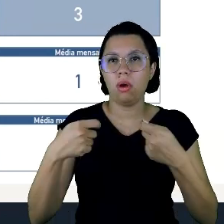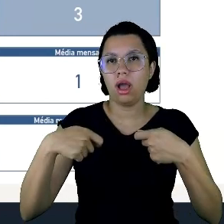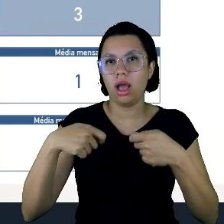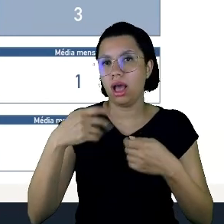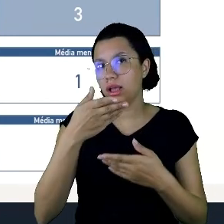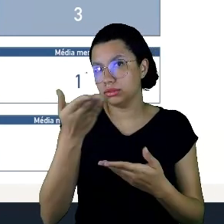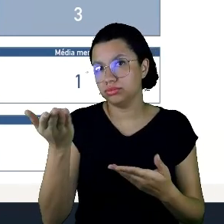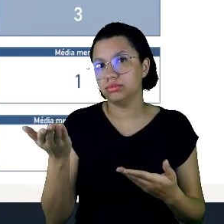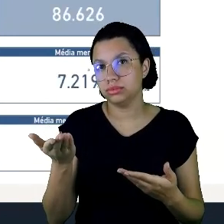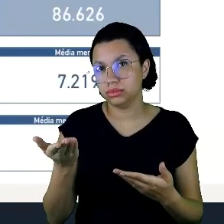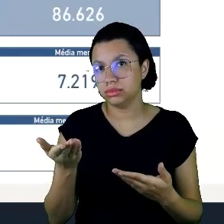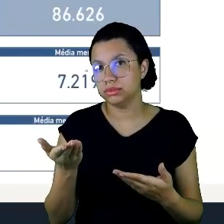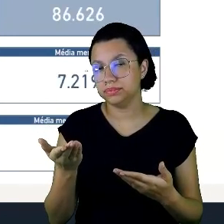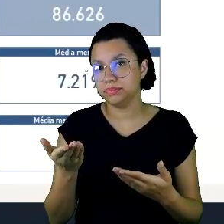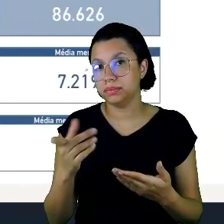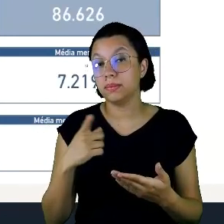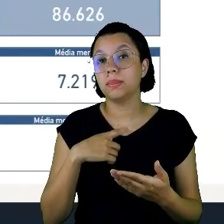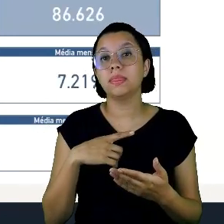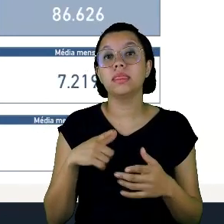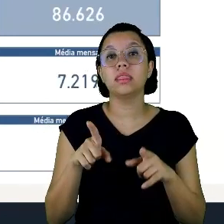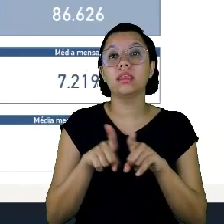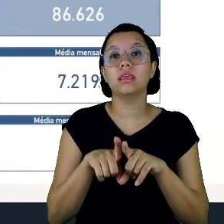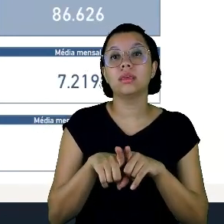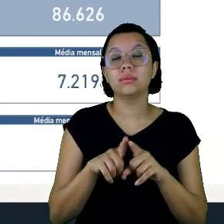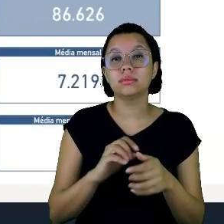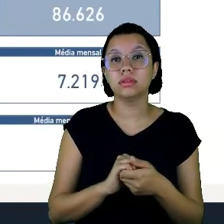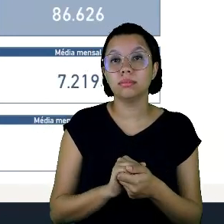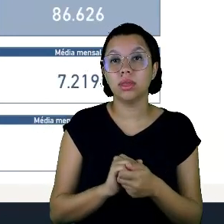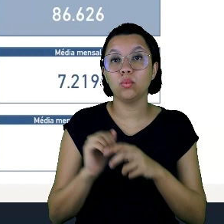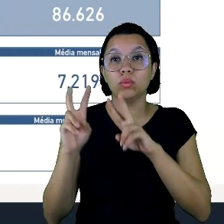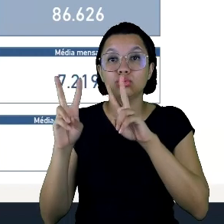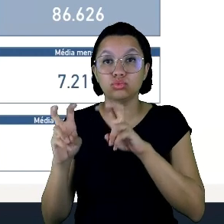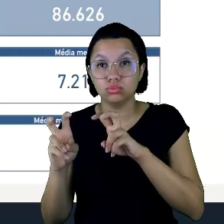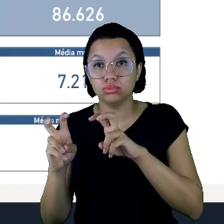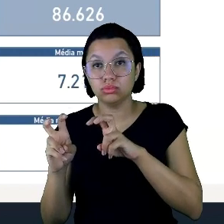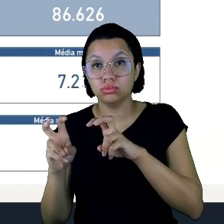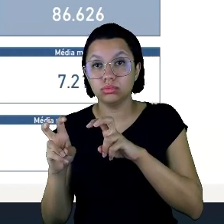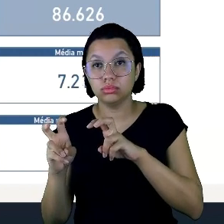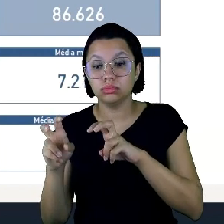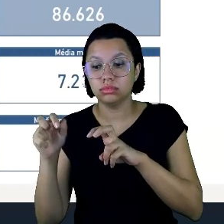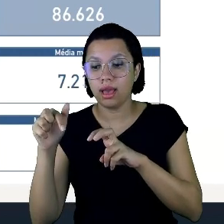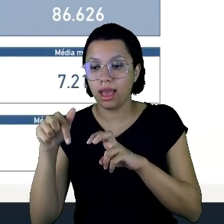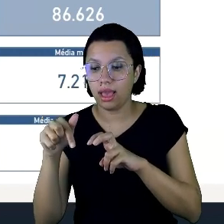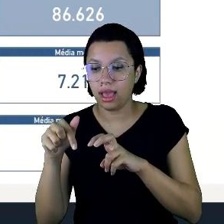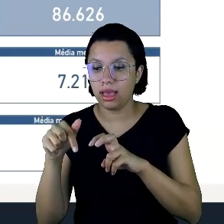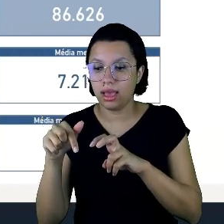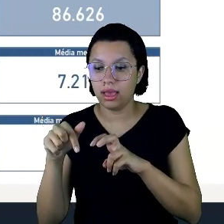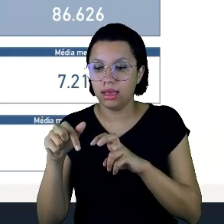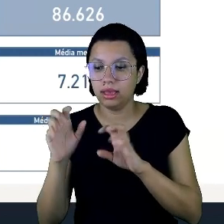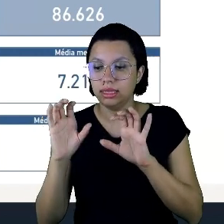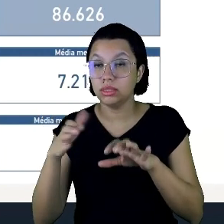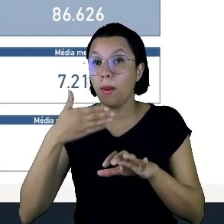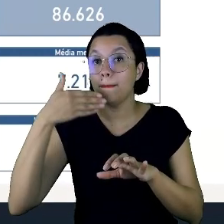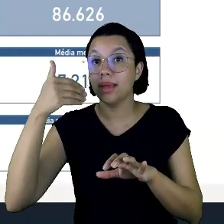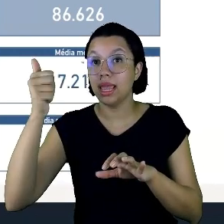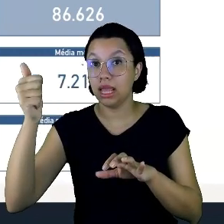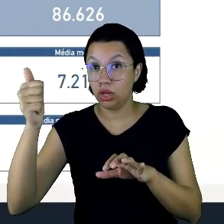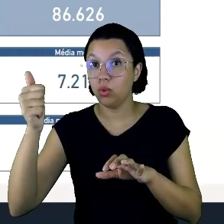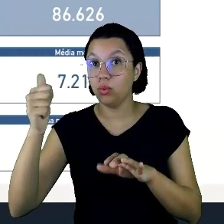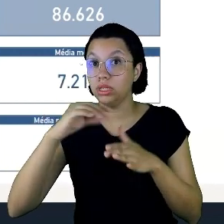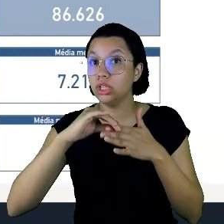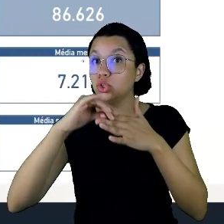utilizar conforme a necessidade de vocês. E temos também o assunto.